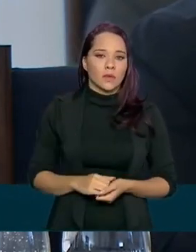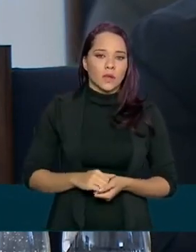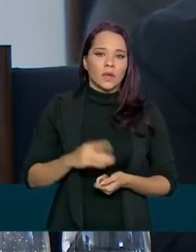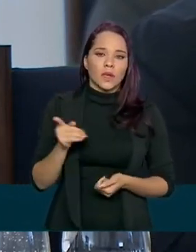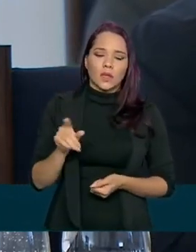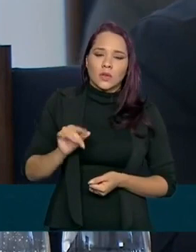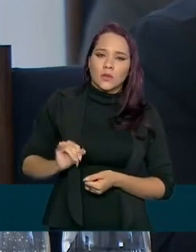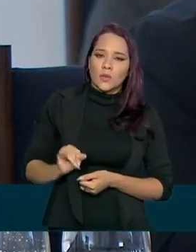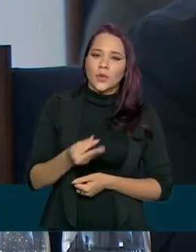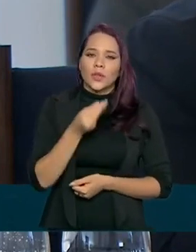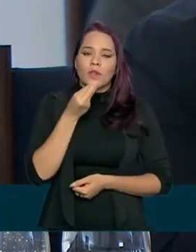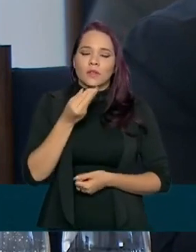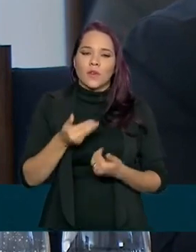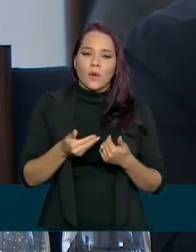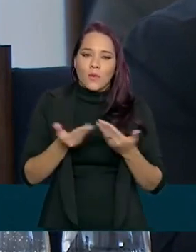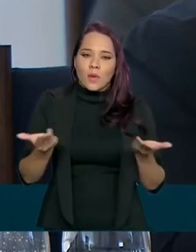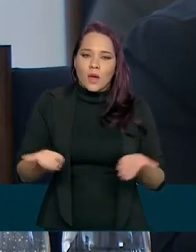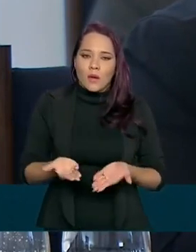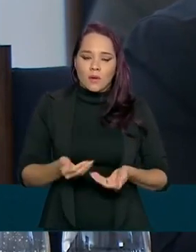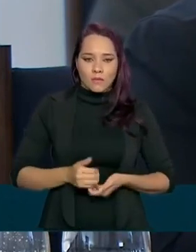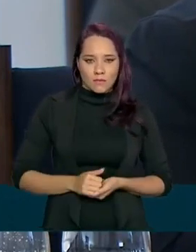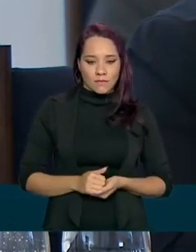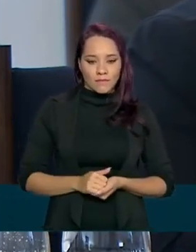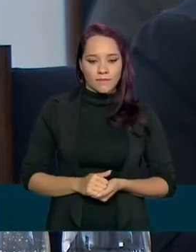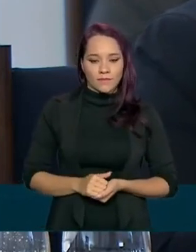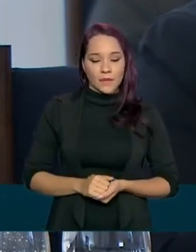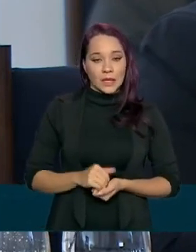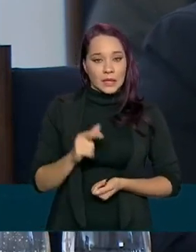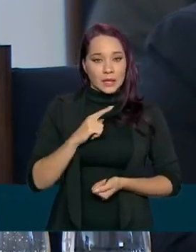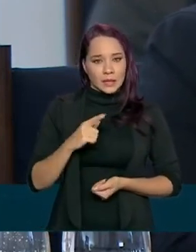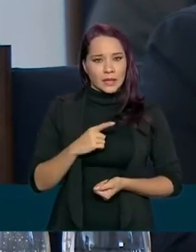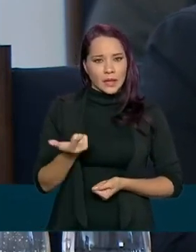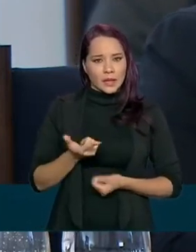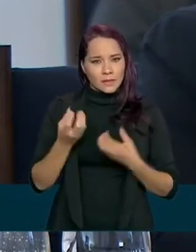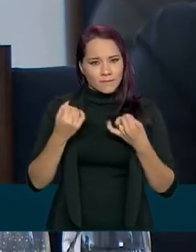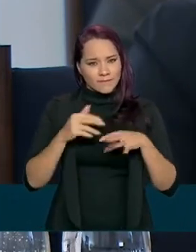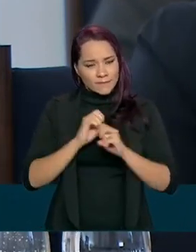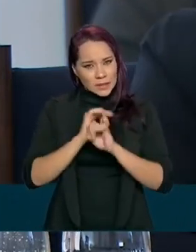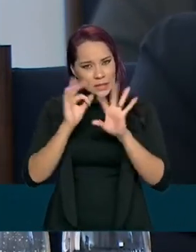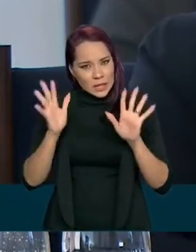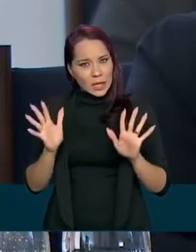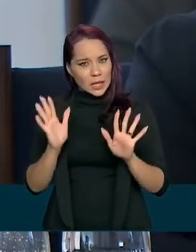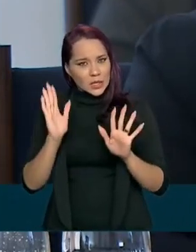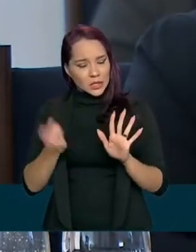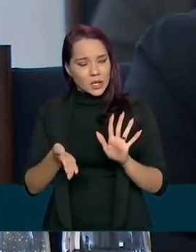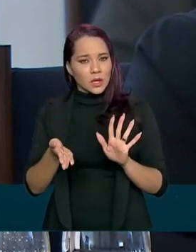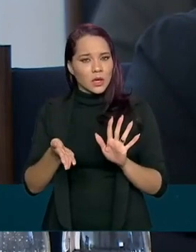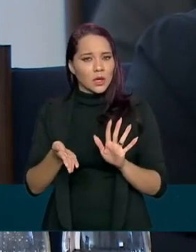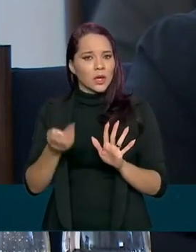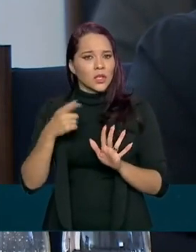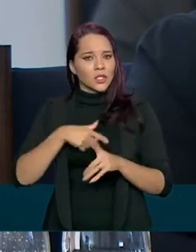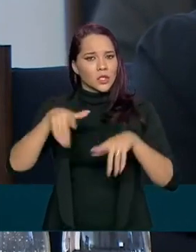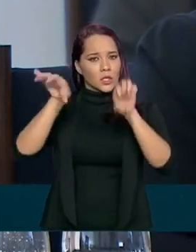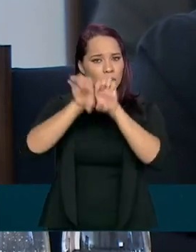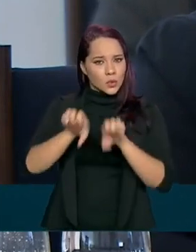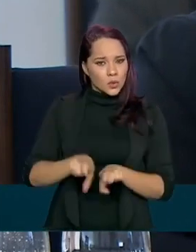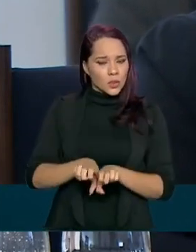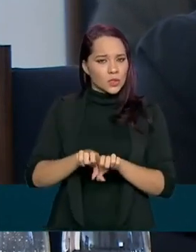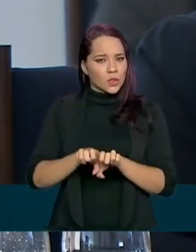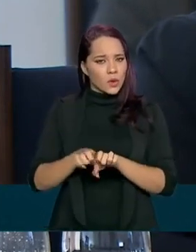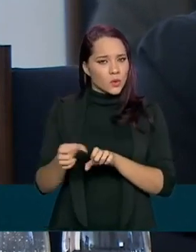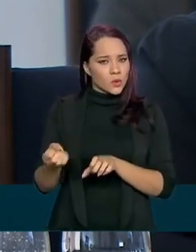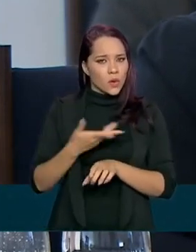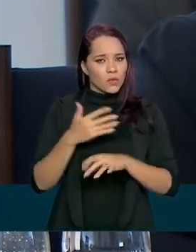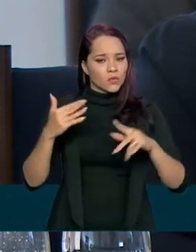nas oportunidades que estão surgindo nesse momento a uma tendência muito clara já em andamento de reestruturação